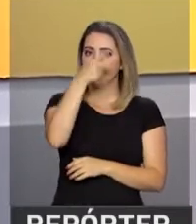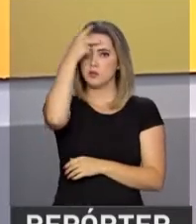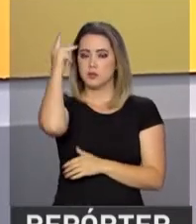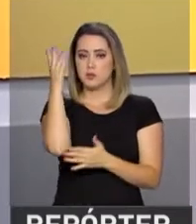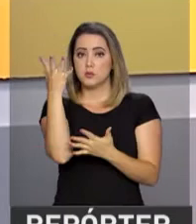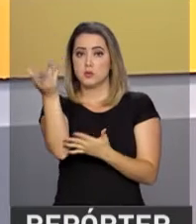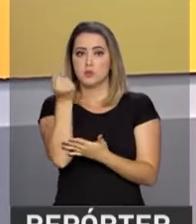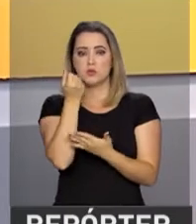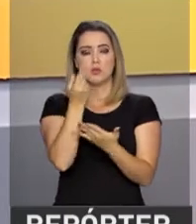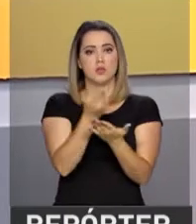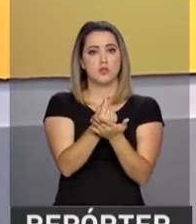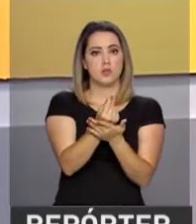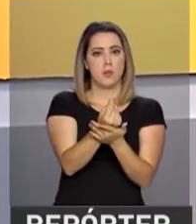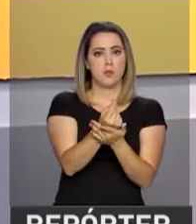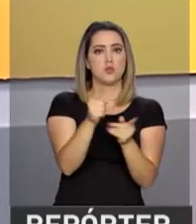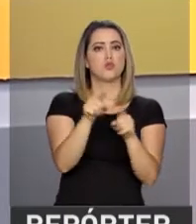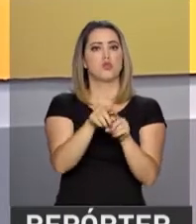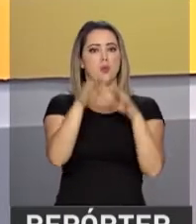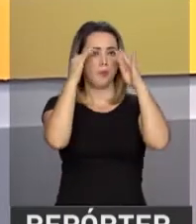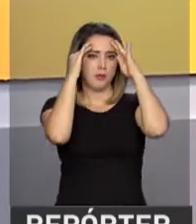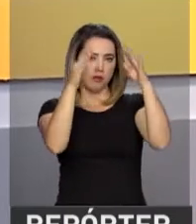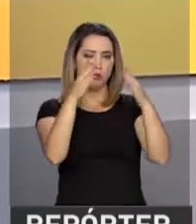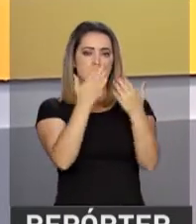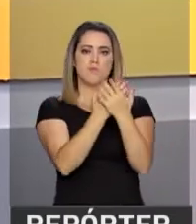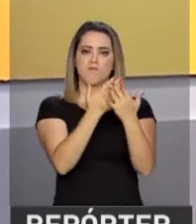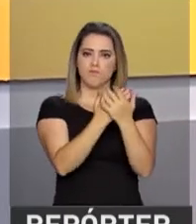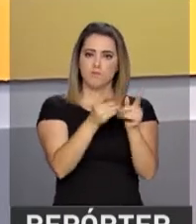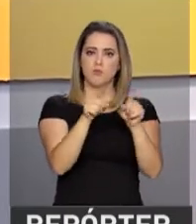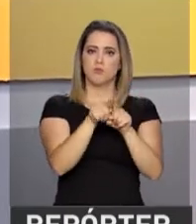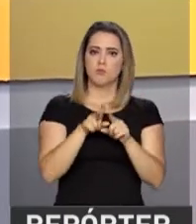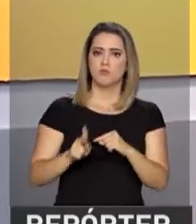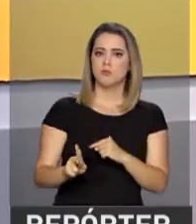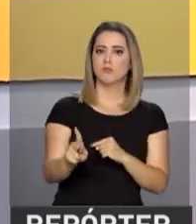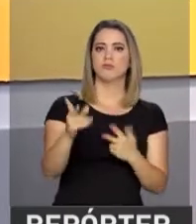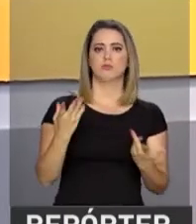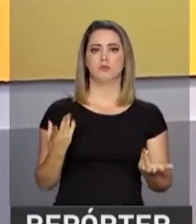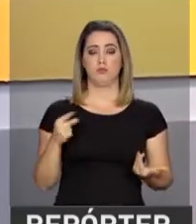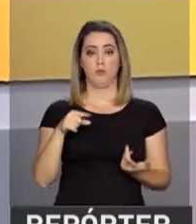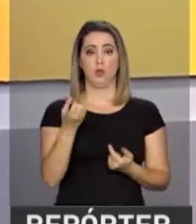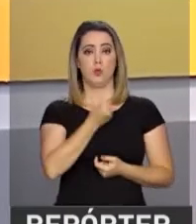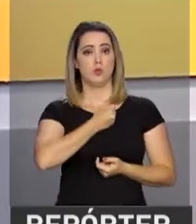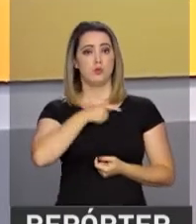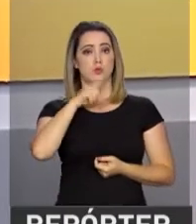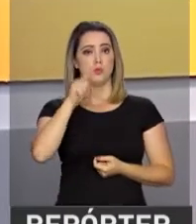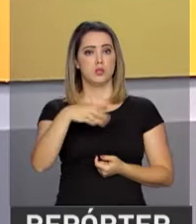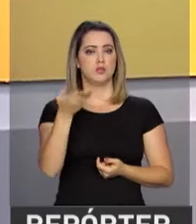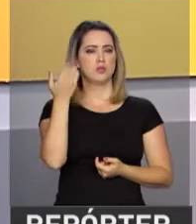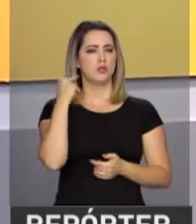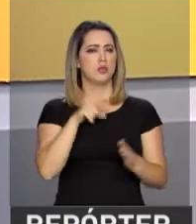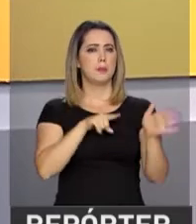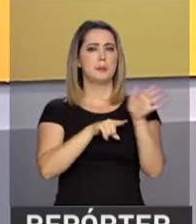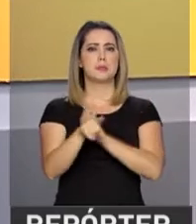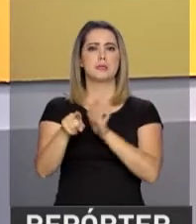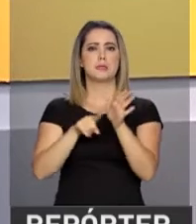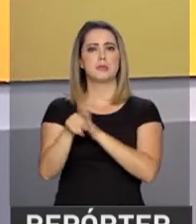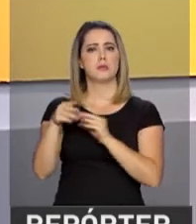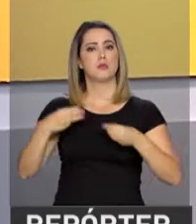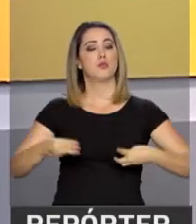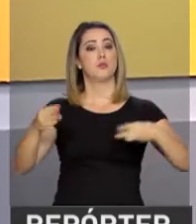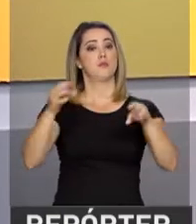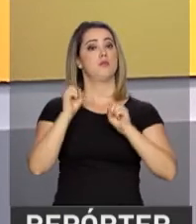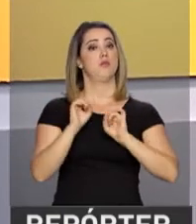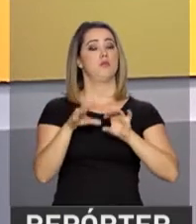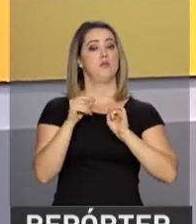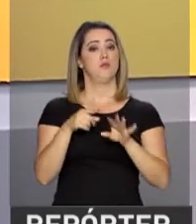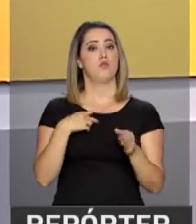recebem o benefício estão cumprindo a condição de frequentar a sala de aula regularmente. Os dados são do último levantamento feito pelo Ministério da